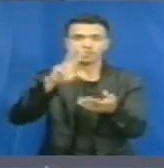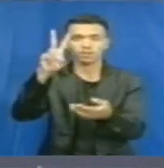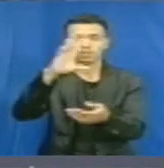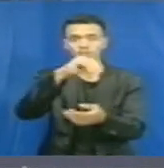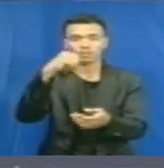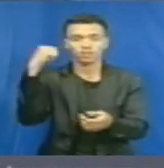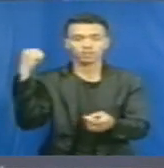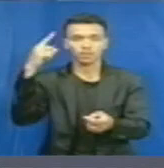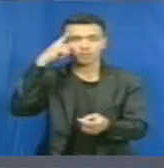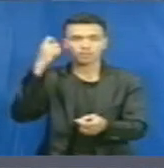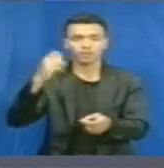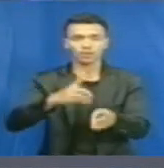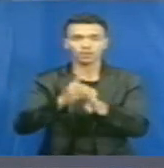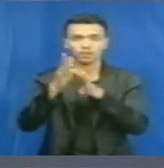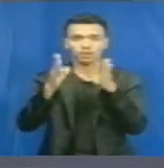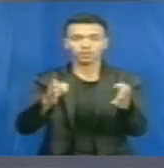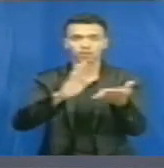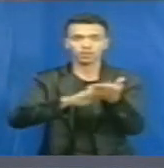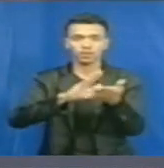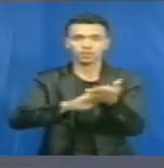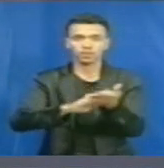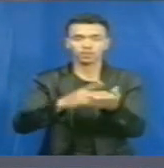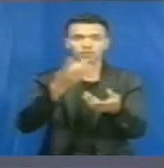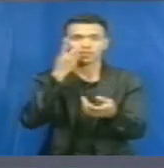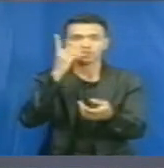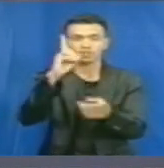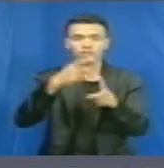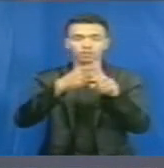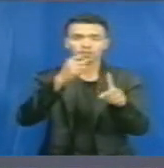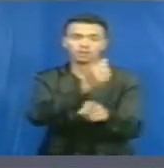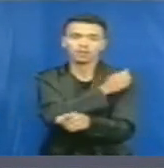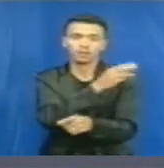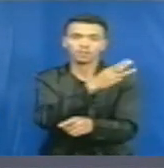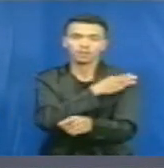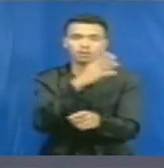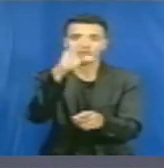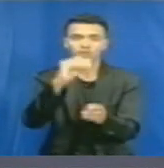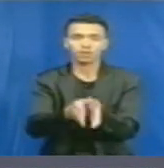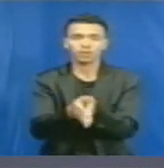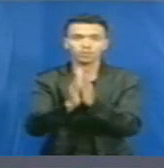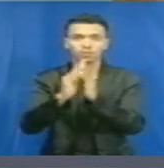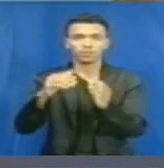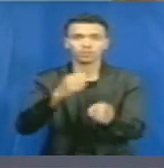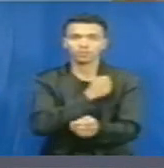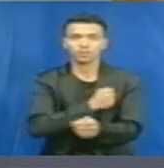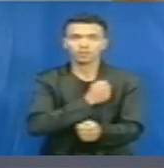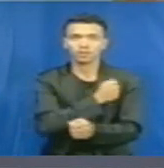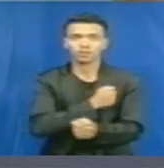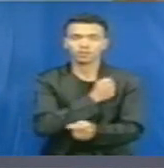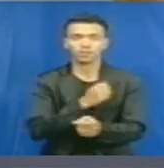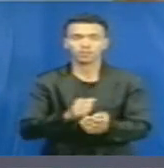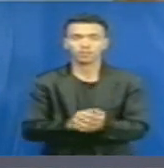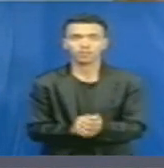Seutang. Tamane diretur eskola ne rejeita di kelasan husi agayam detelin, no husu, disculpa. Ini